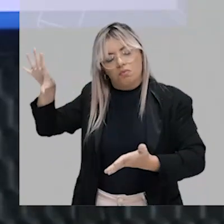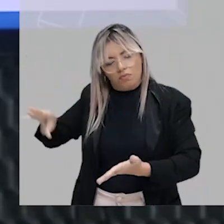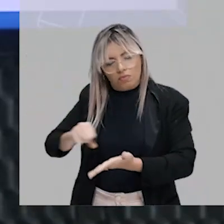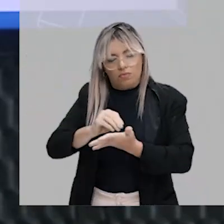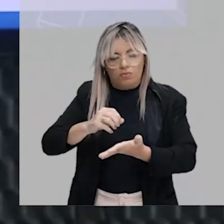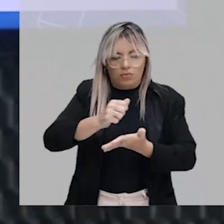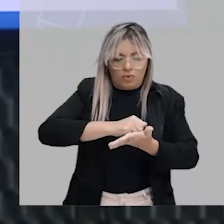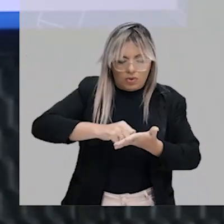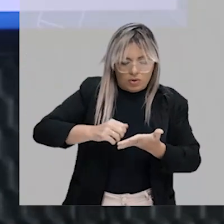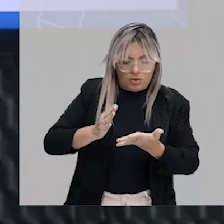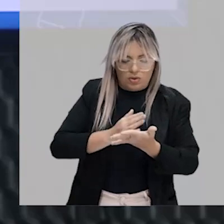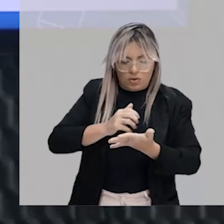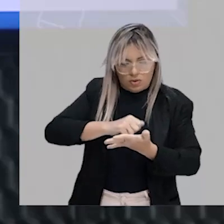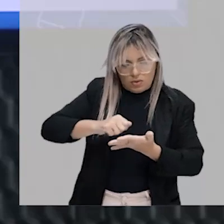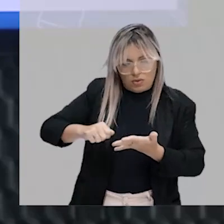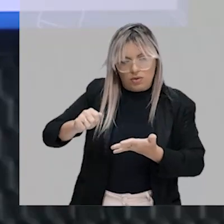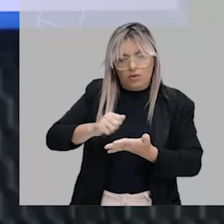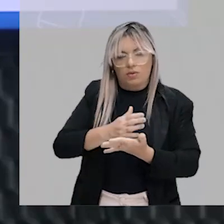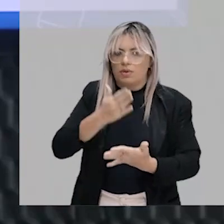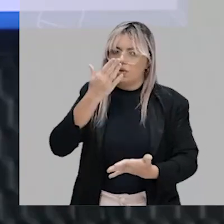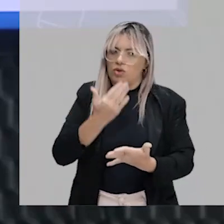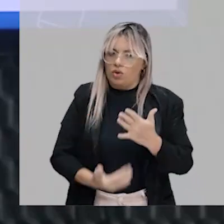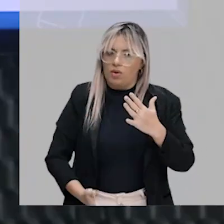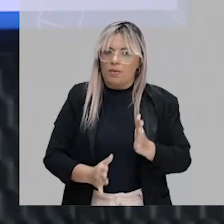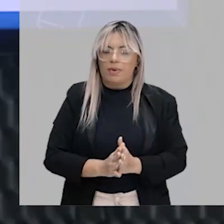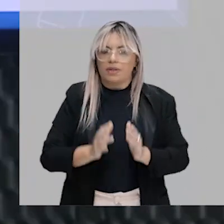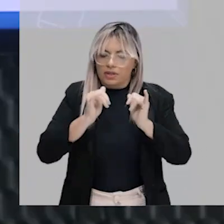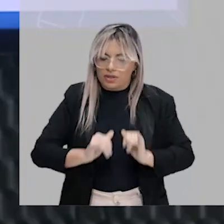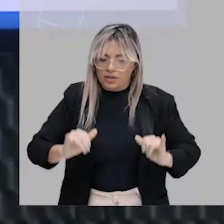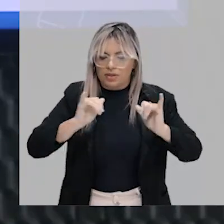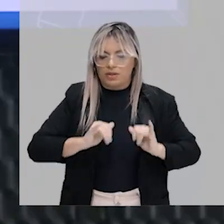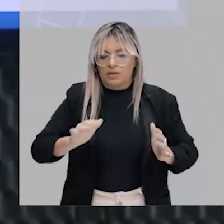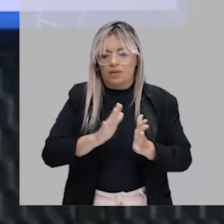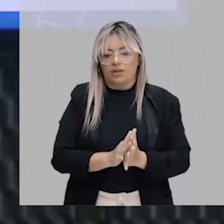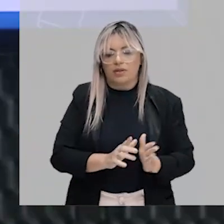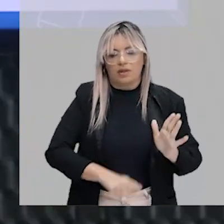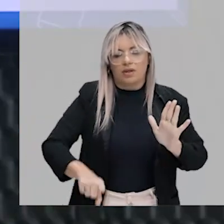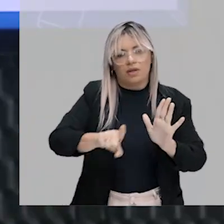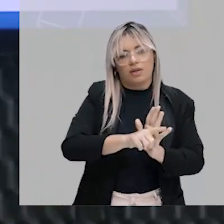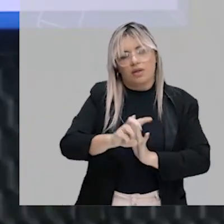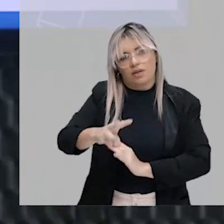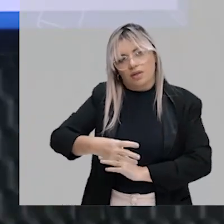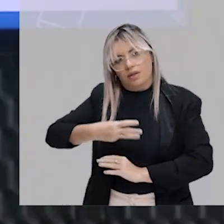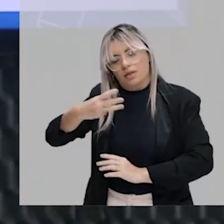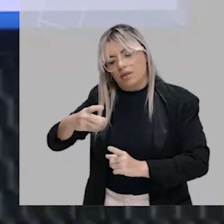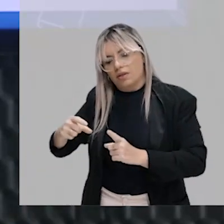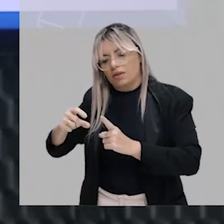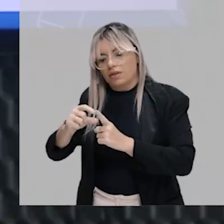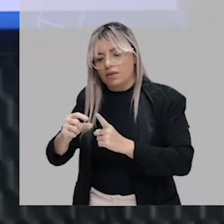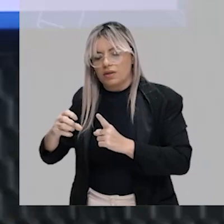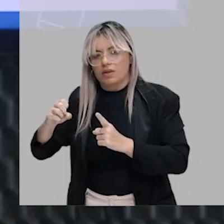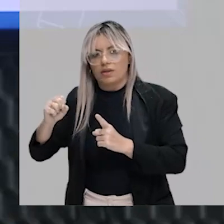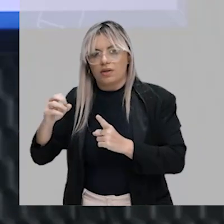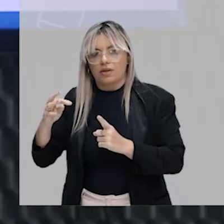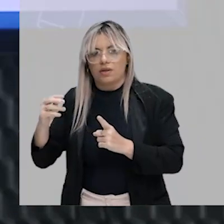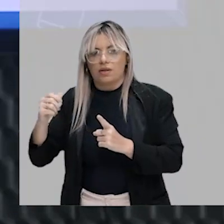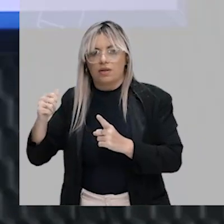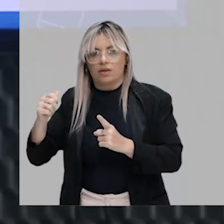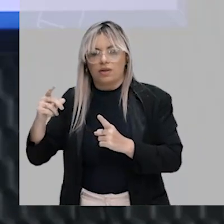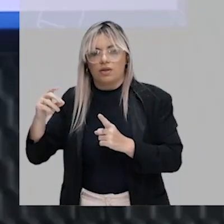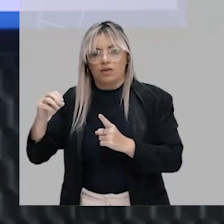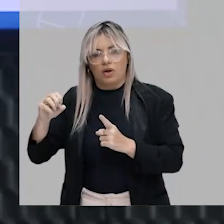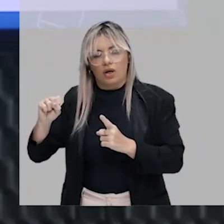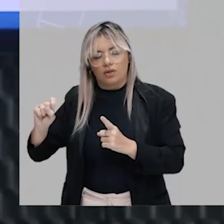no teu caderno para você não ficar perdido, para não ficar perdida. A lei dos 3 estados é a lei que explica